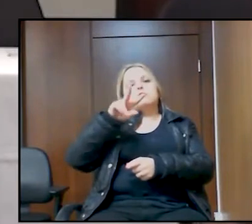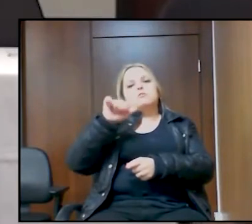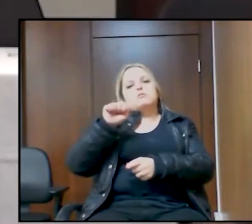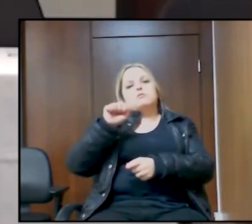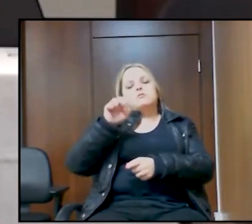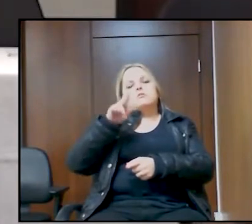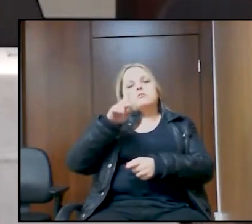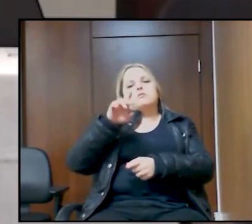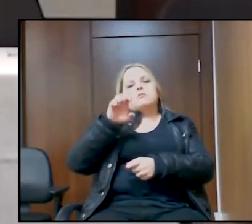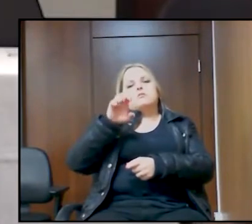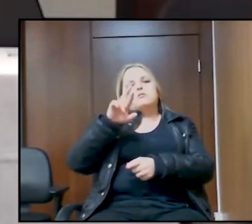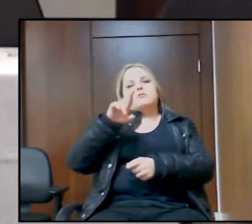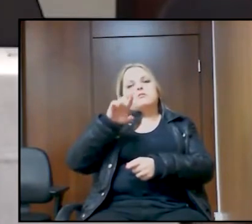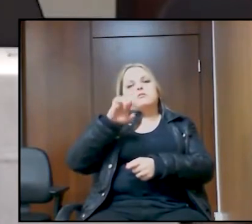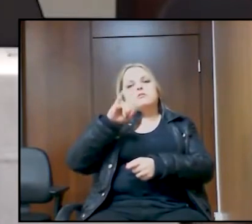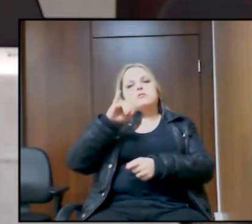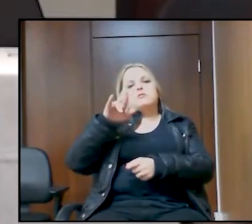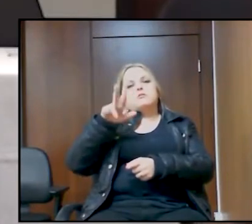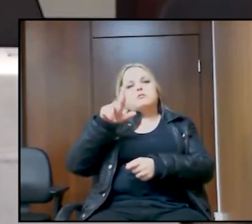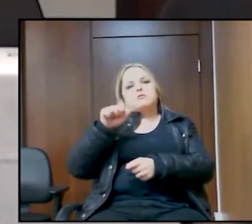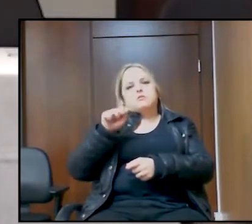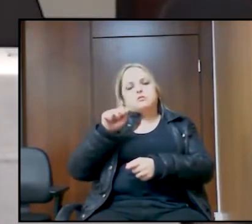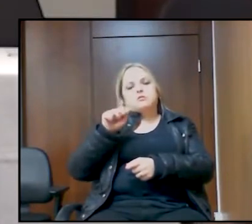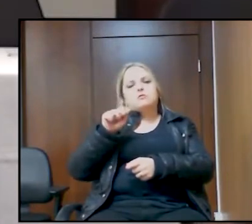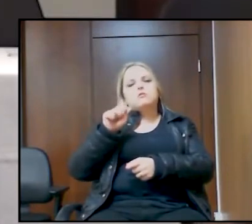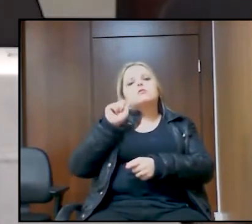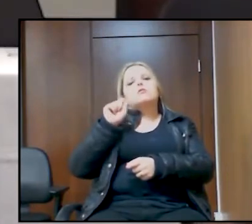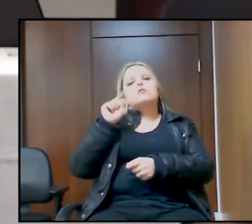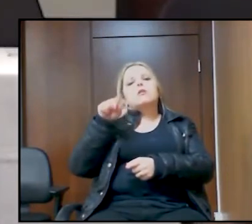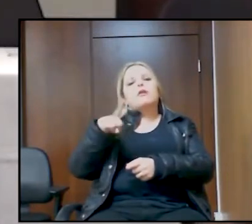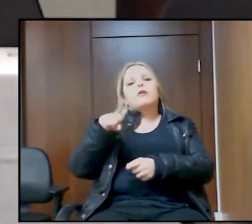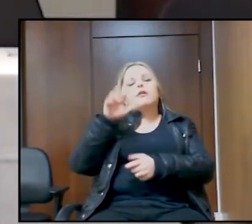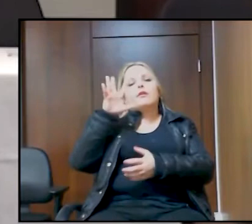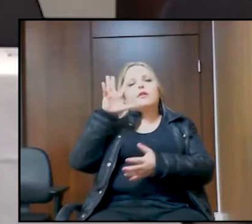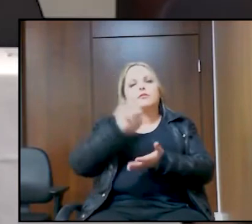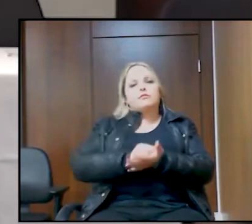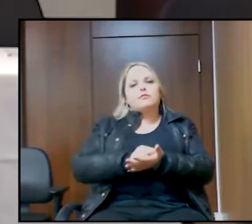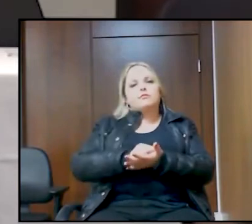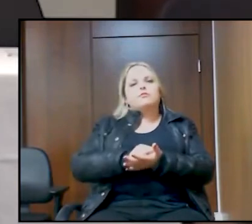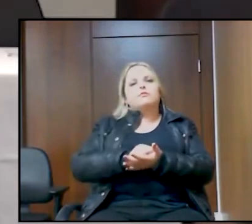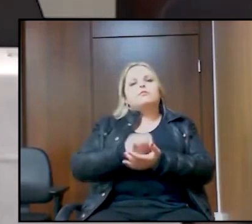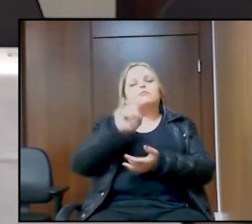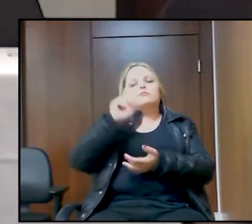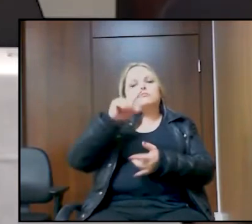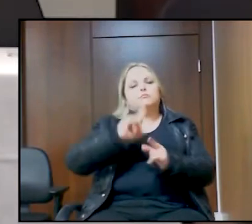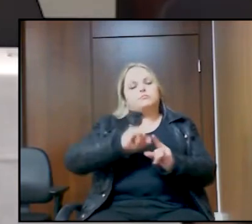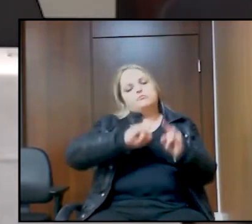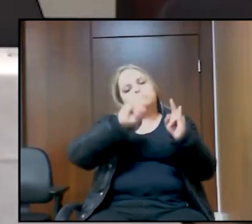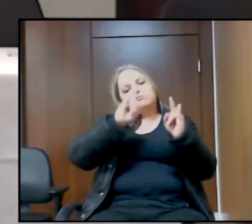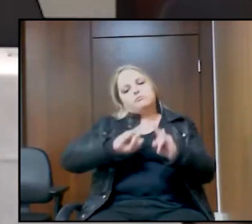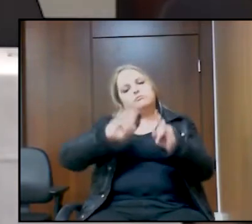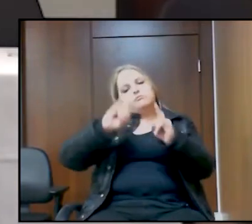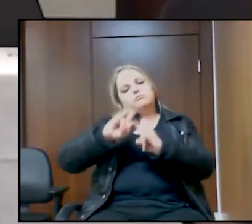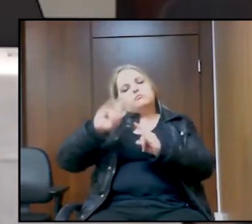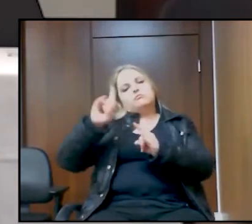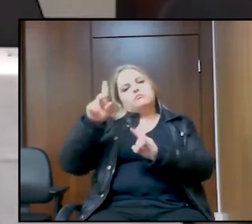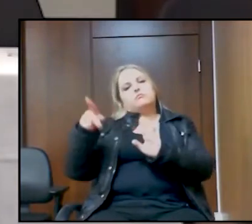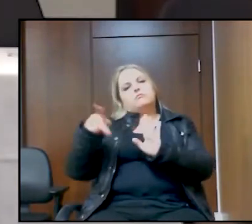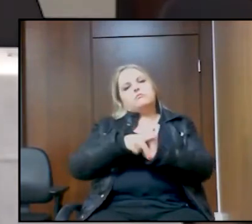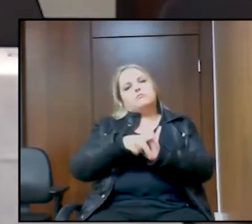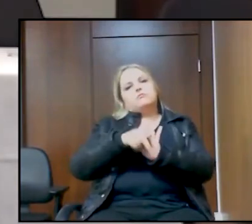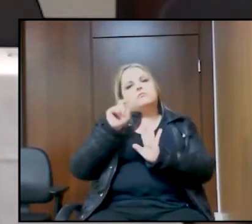que era a reserva de unidades habitacionais para fins